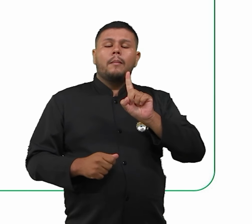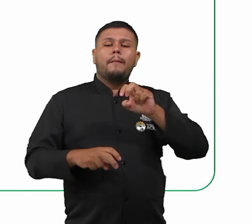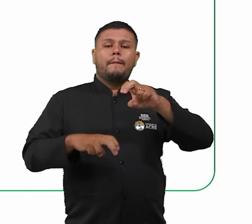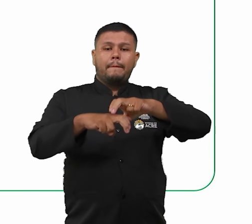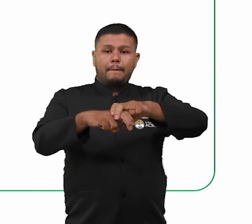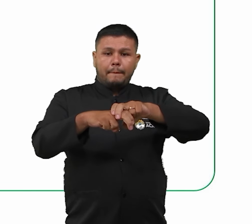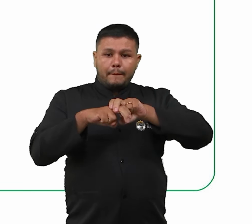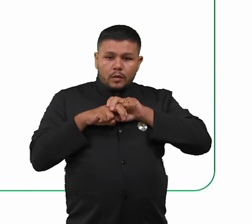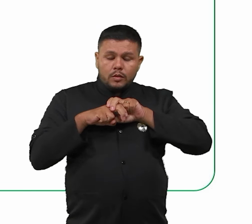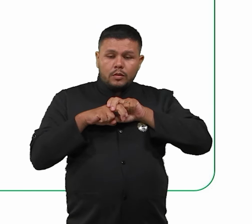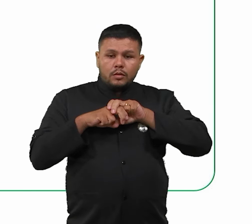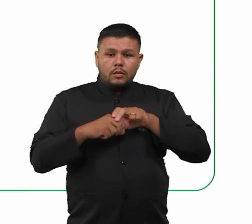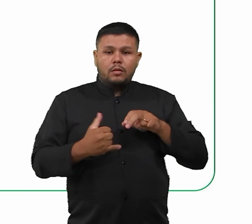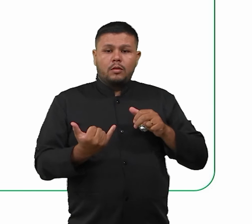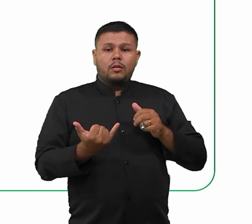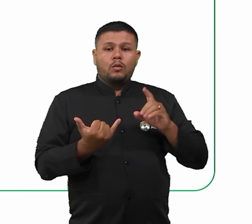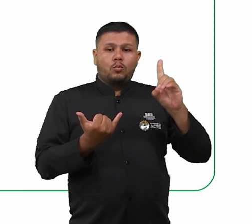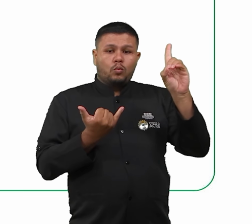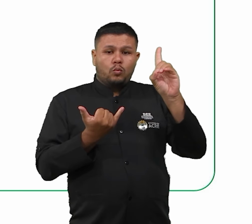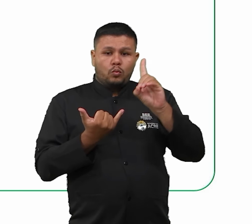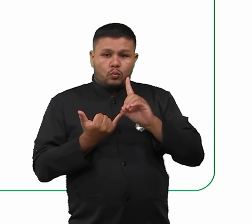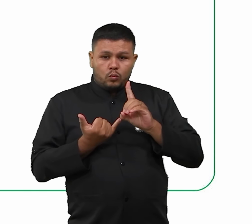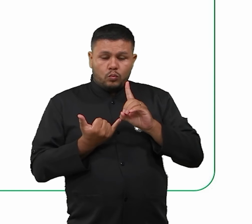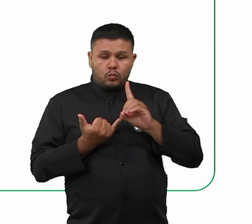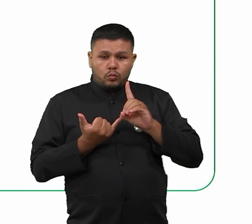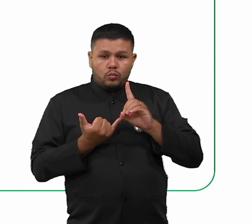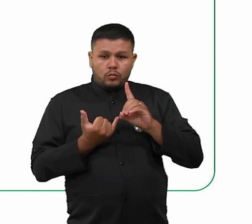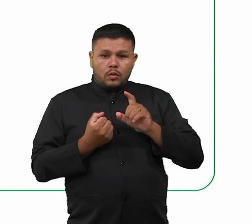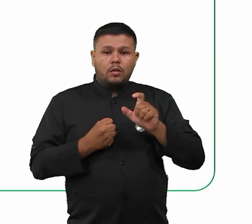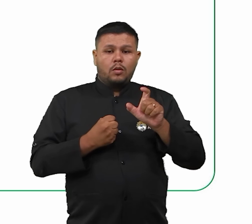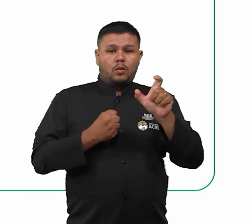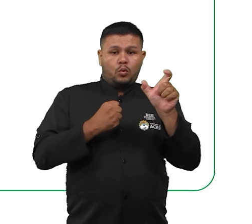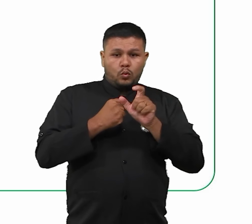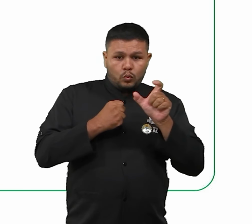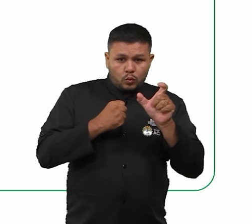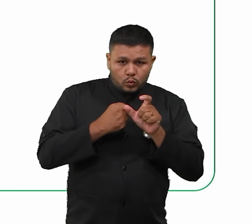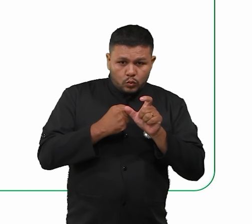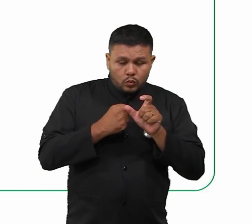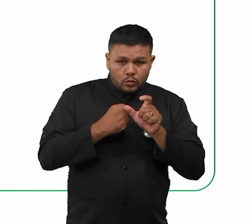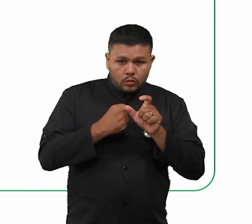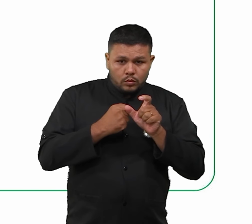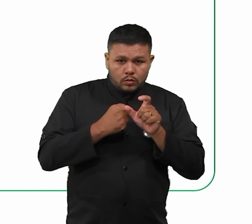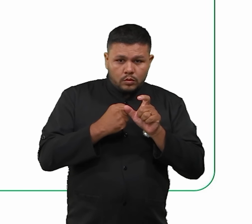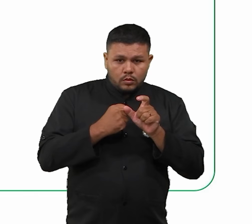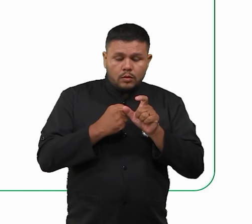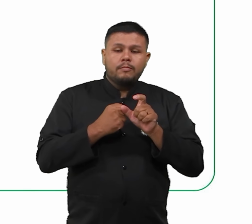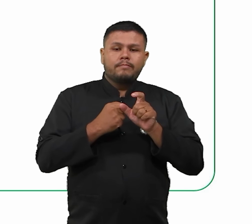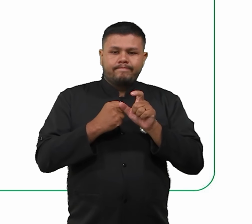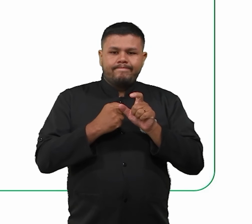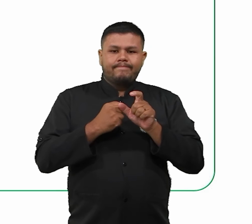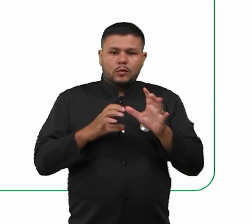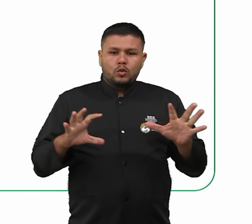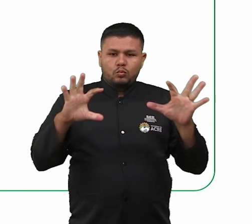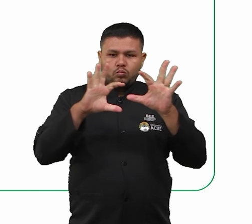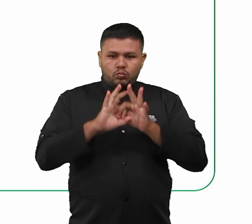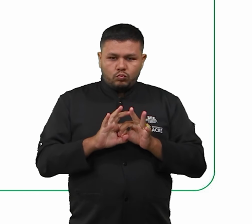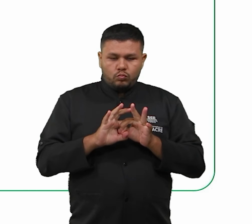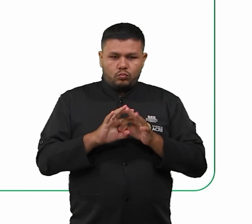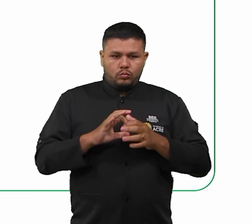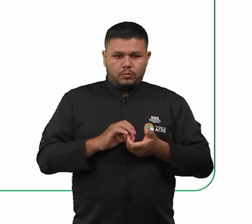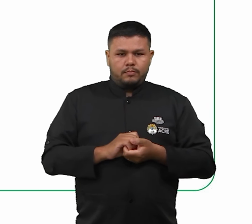ela vai ser uma oração subordinada, substantiva, objetiva, direta.